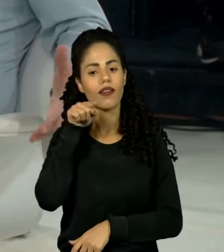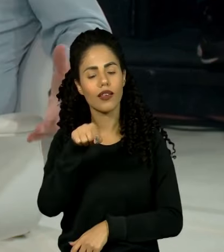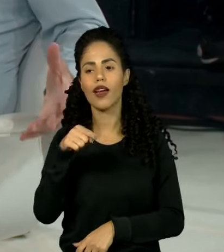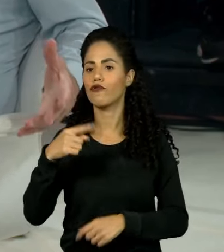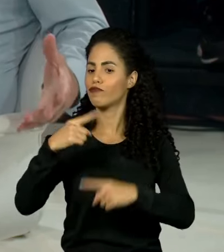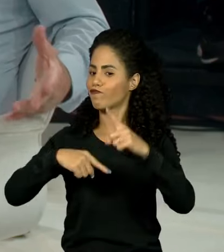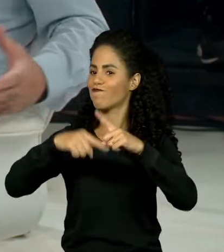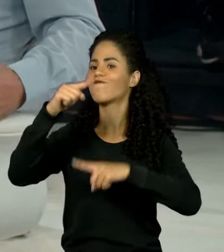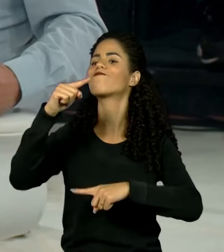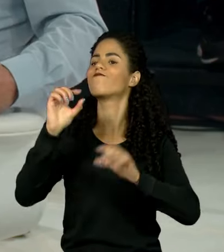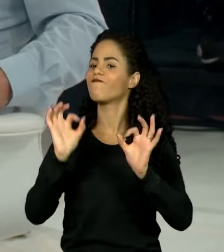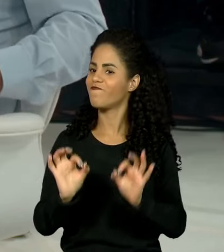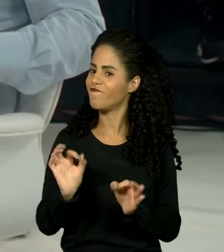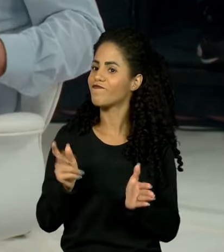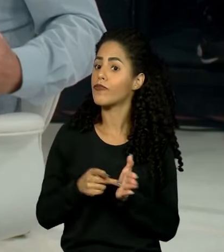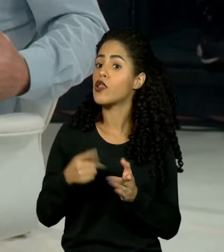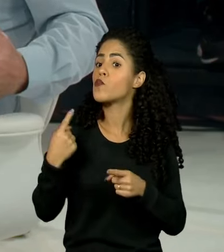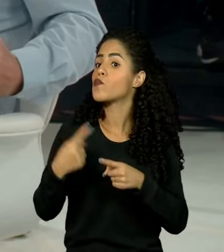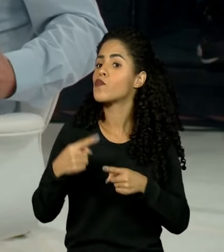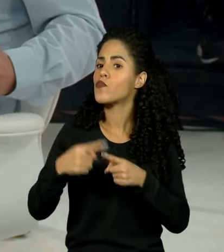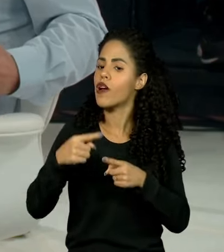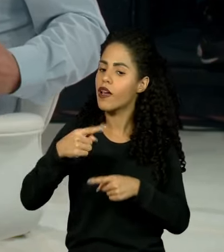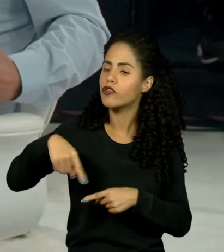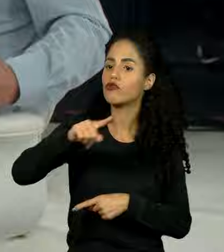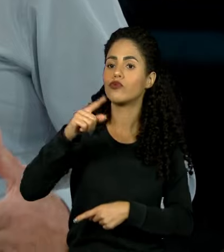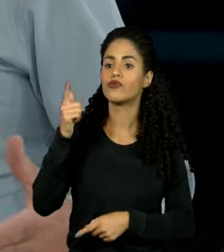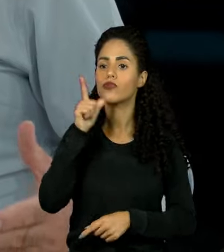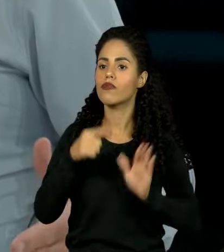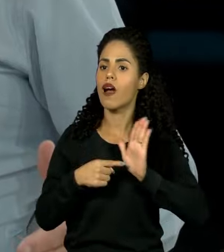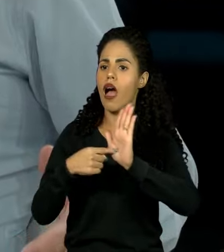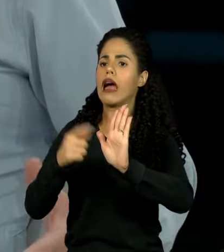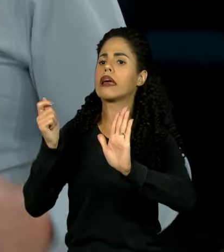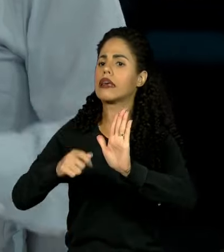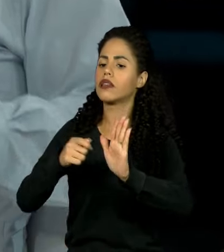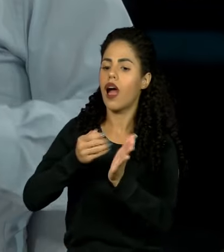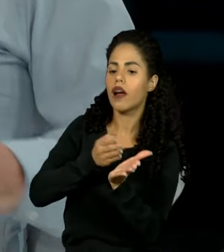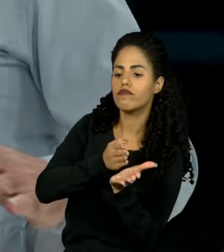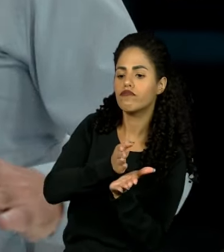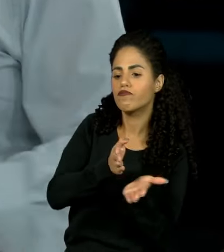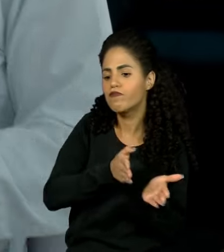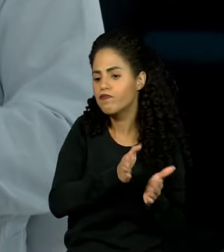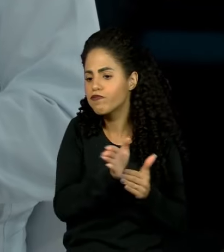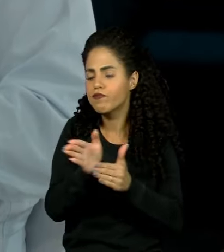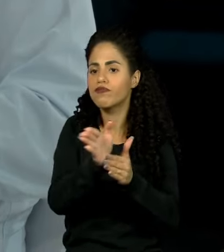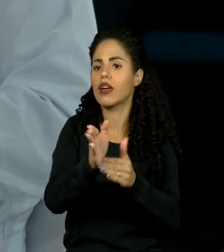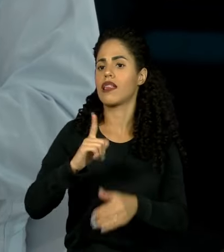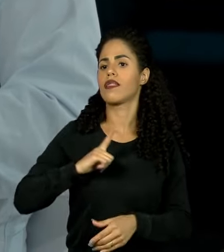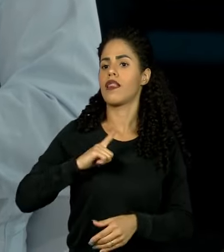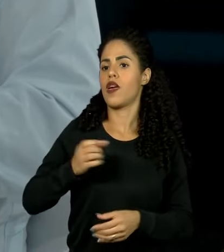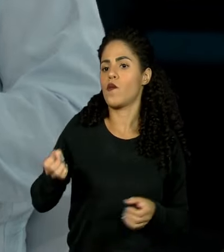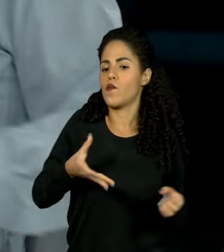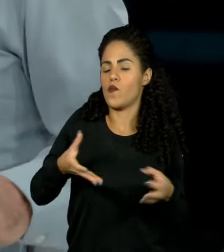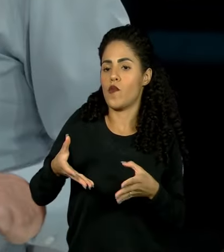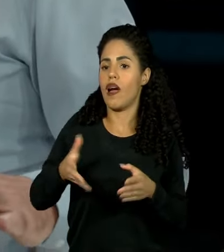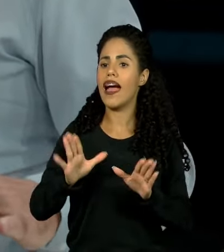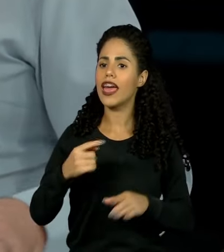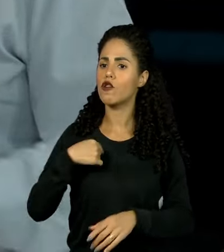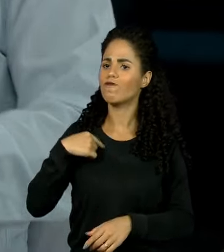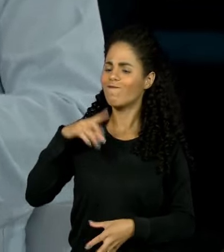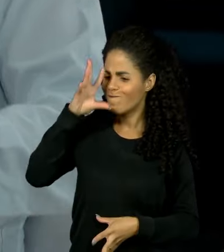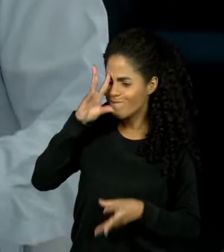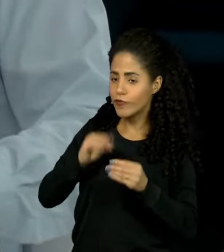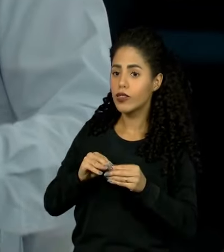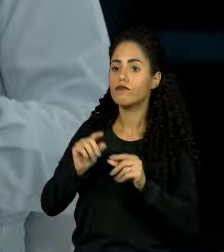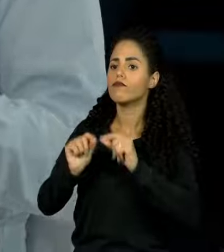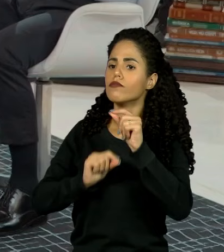um sucesso porque você consegue mostrar que existe outro caminho Chalita eu tenho uma uma eu penso da seguinte forma